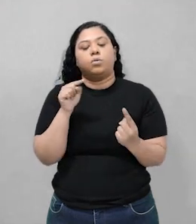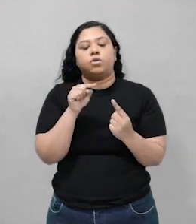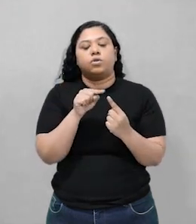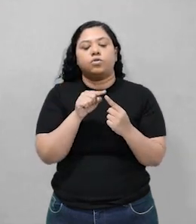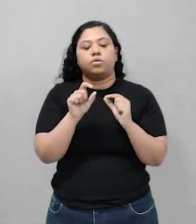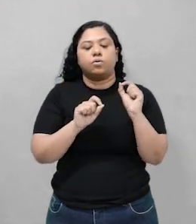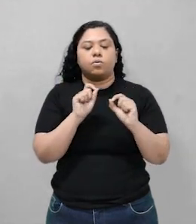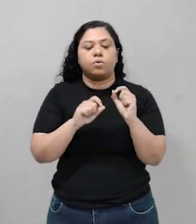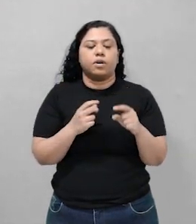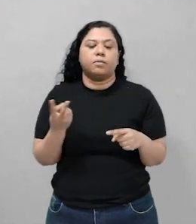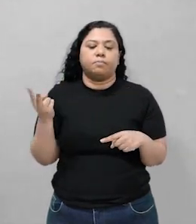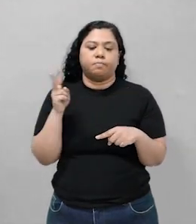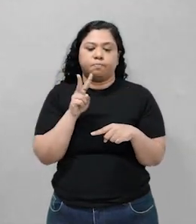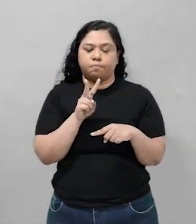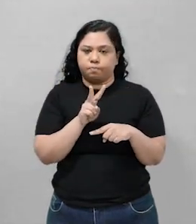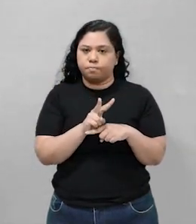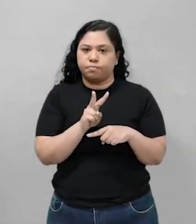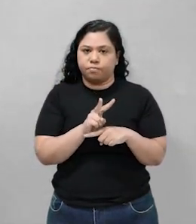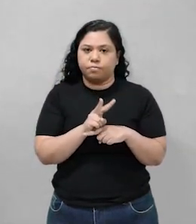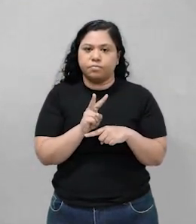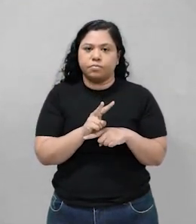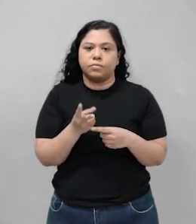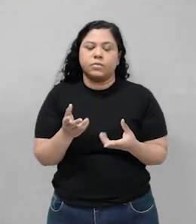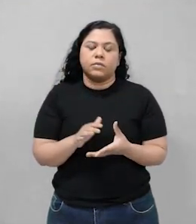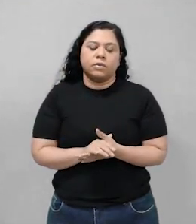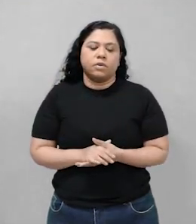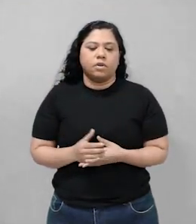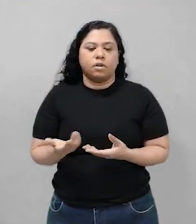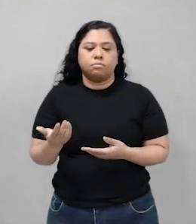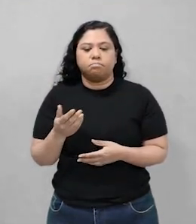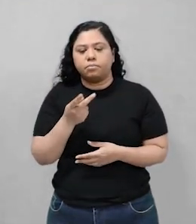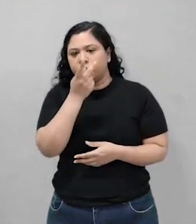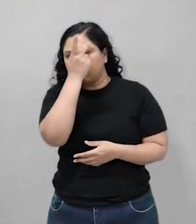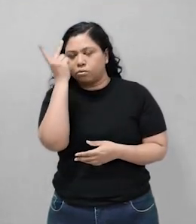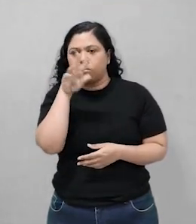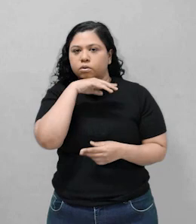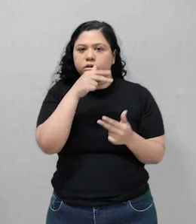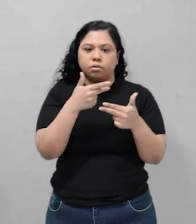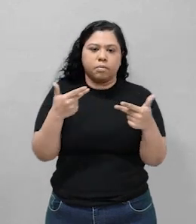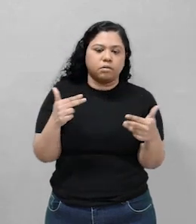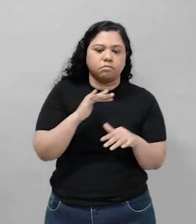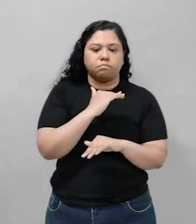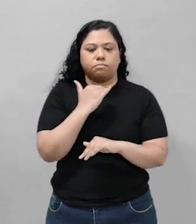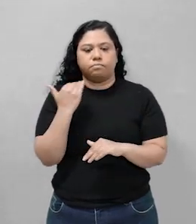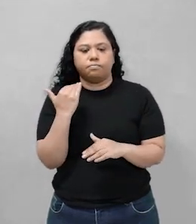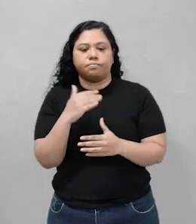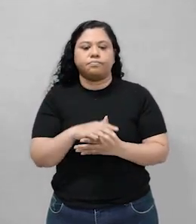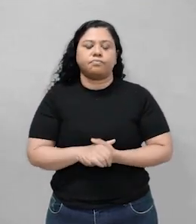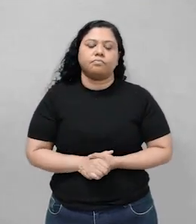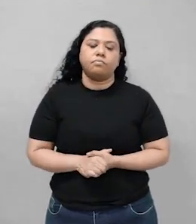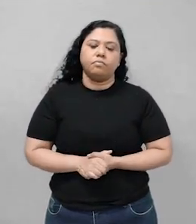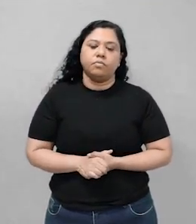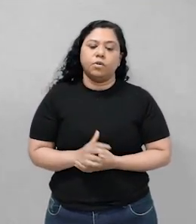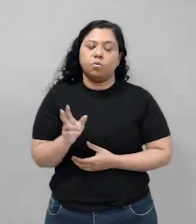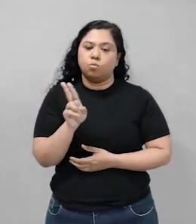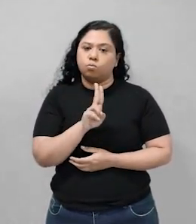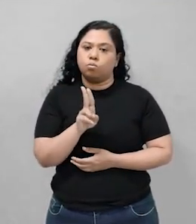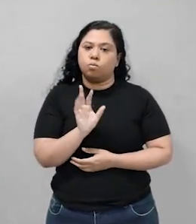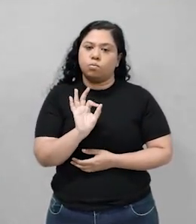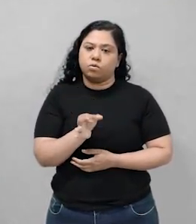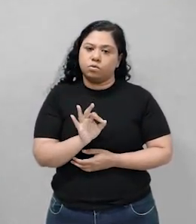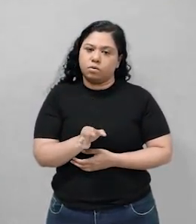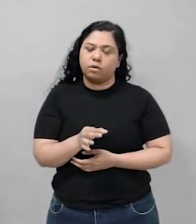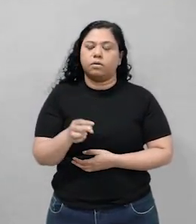de cadáveres, de espécies biológicas. Essa é a estrutura do formol. O nome correto